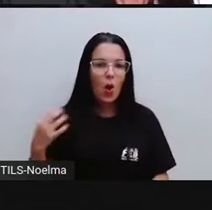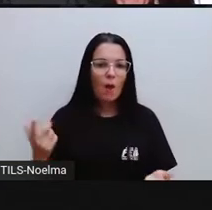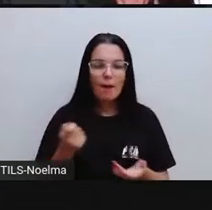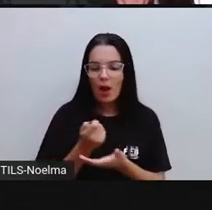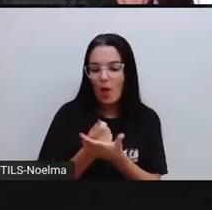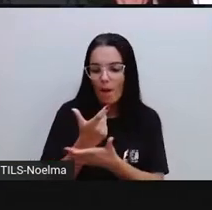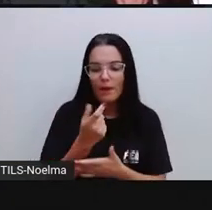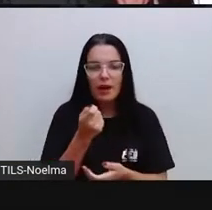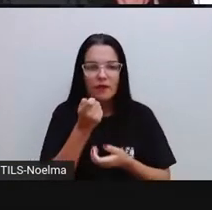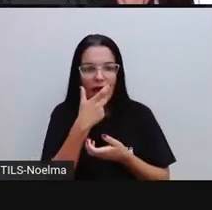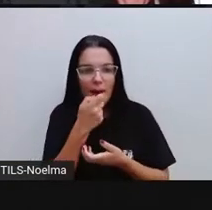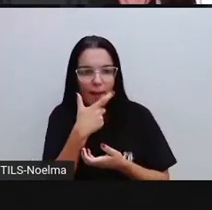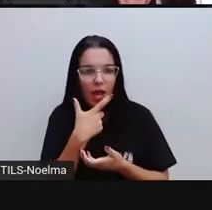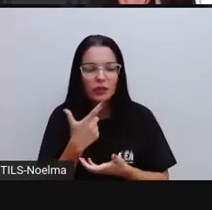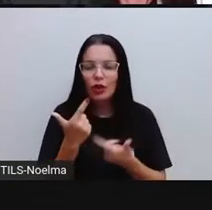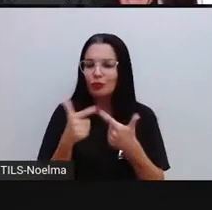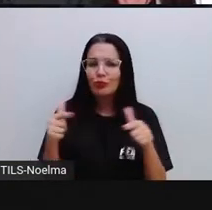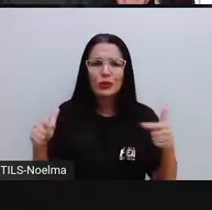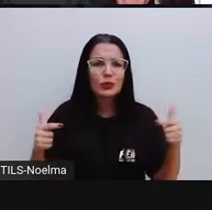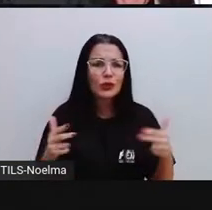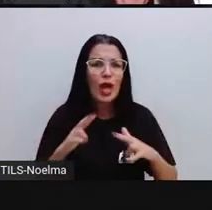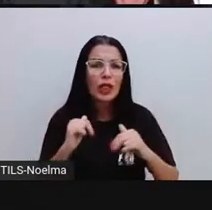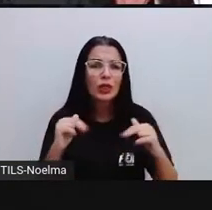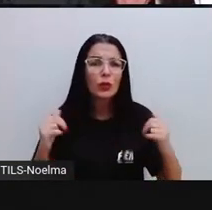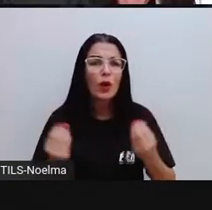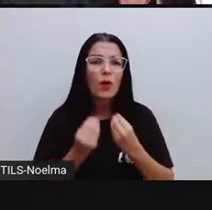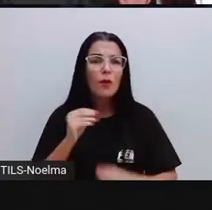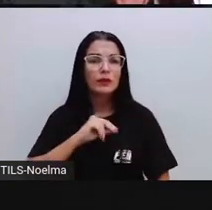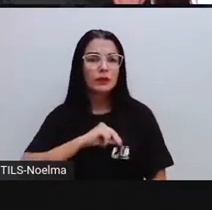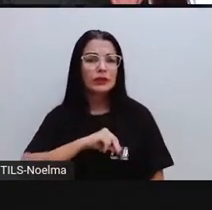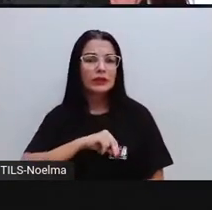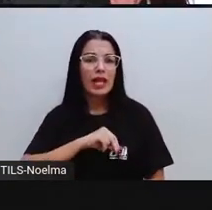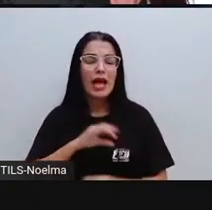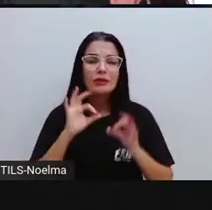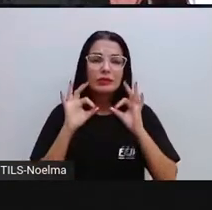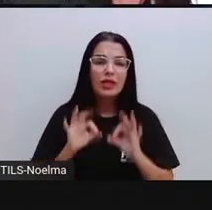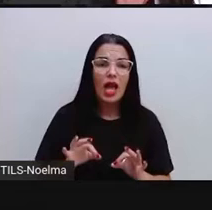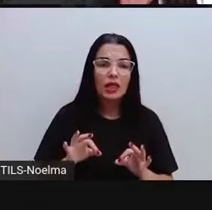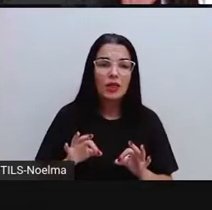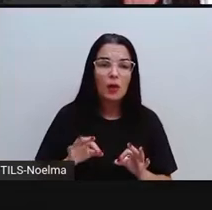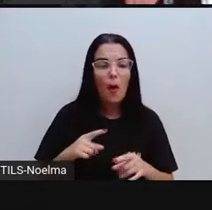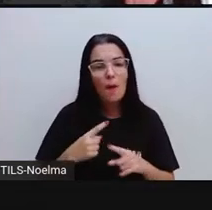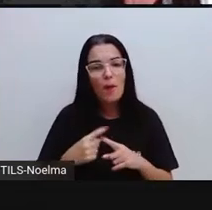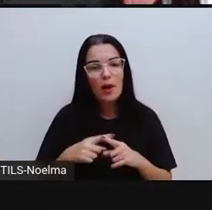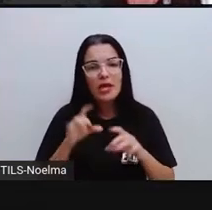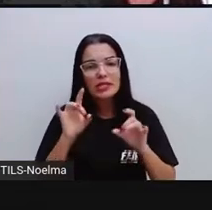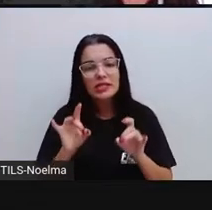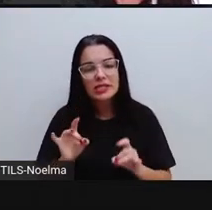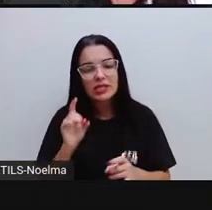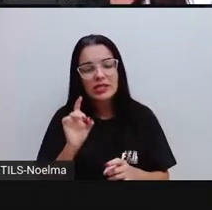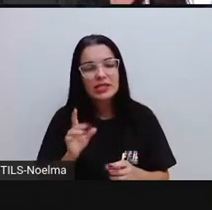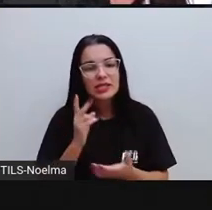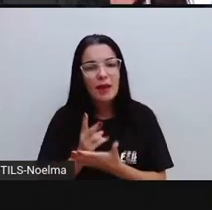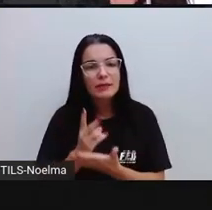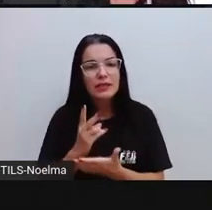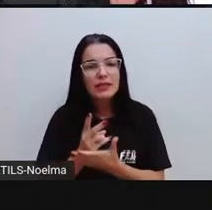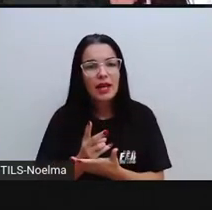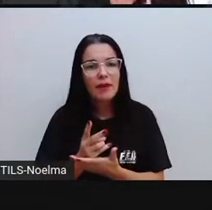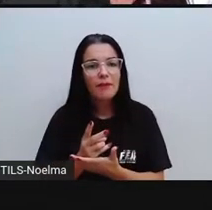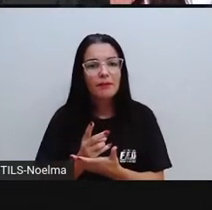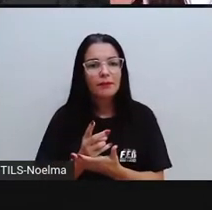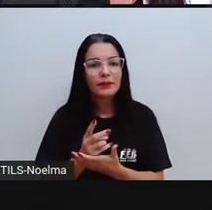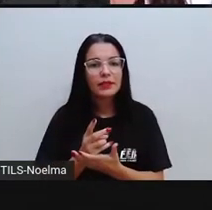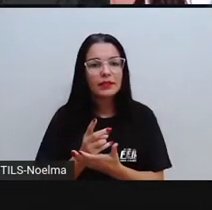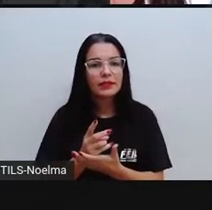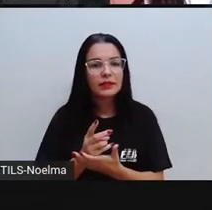obter lucros com seu trabalho, pois o sistema de parceria sempre vai beneficiar quem? O fazendeiro, né? E aí a gente analisa, será